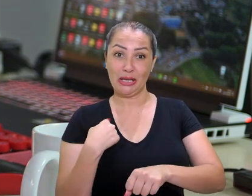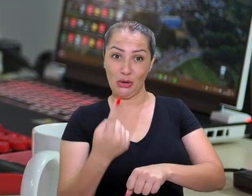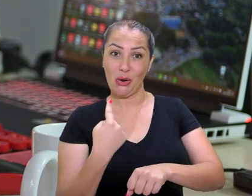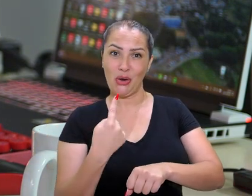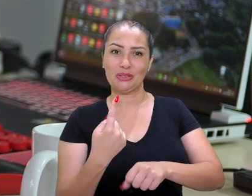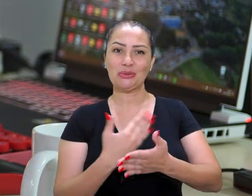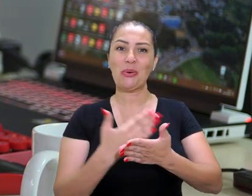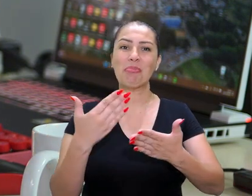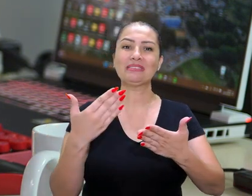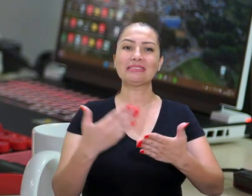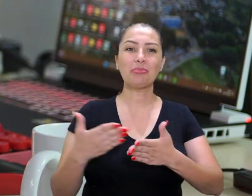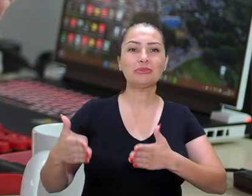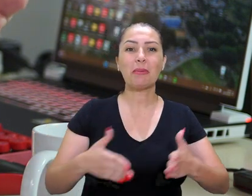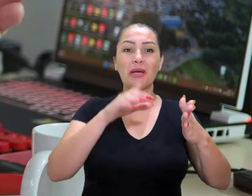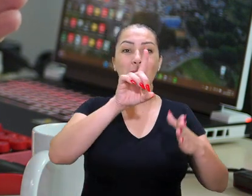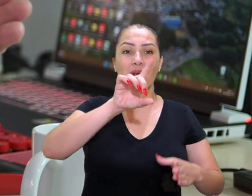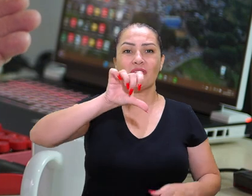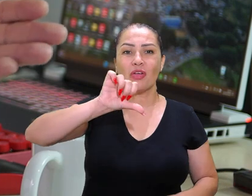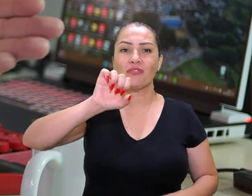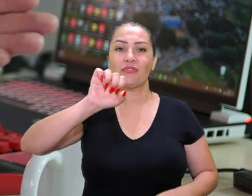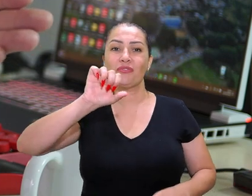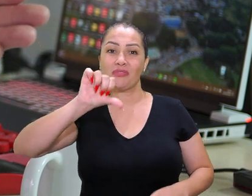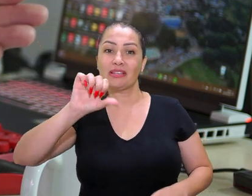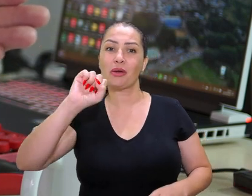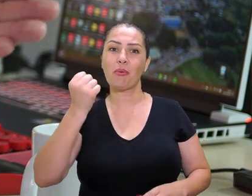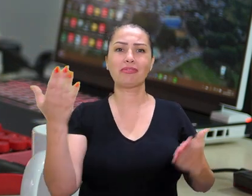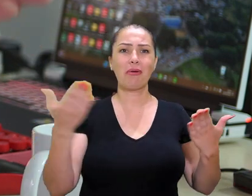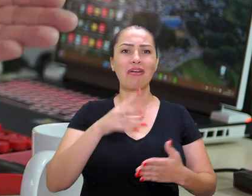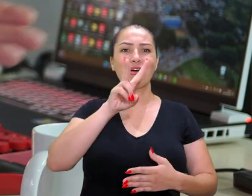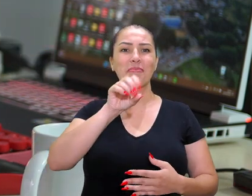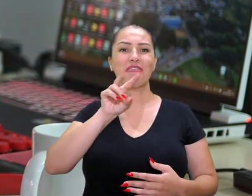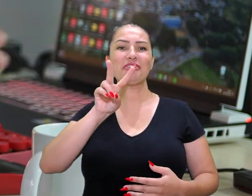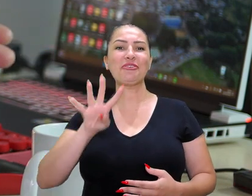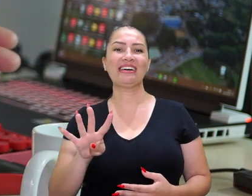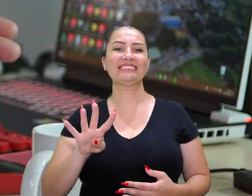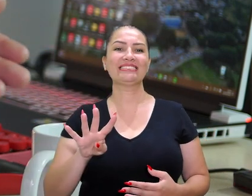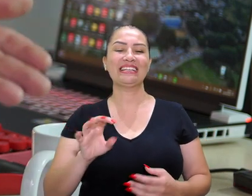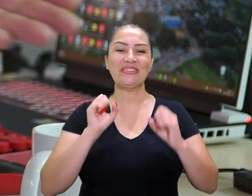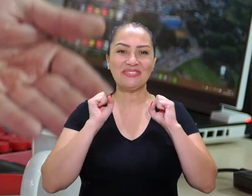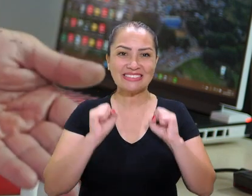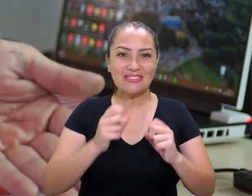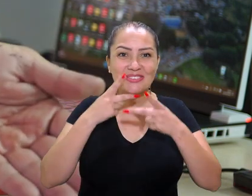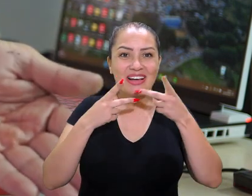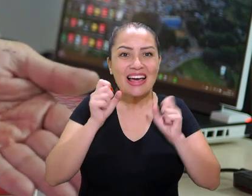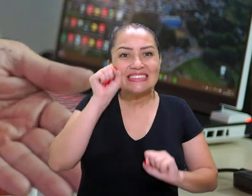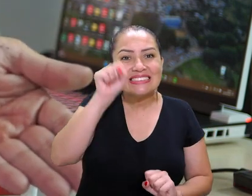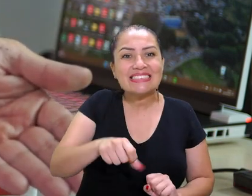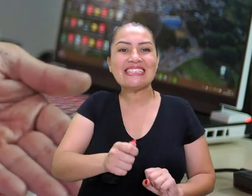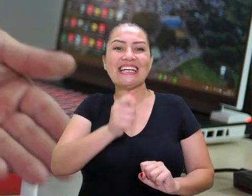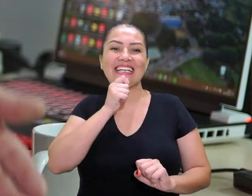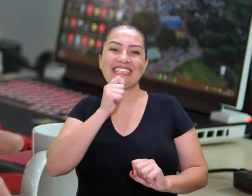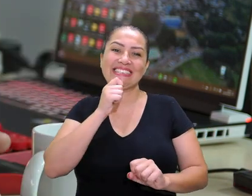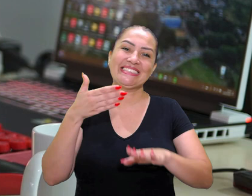em 1998, estamos no ano de 2024. E podemos dizer que ainda estamos no